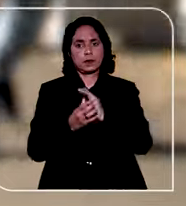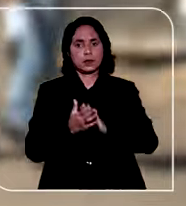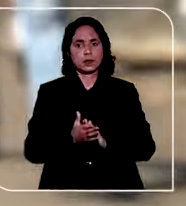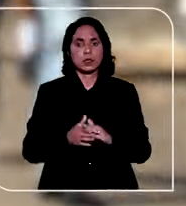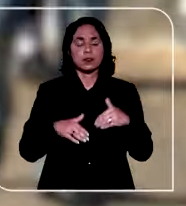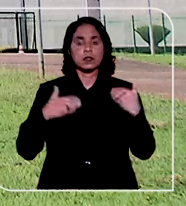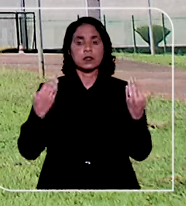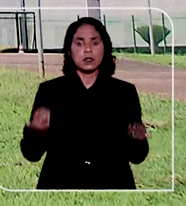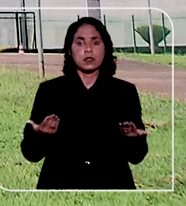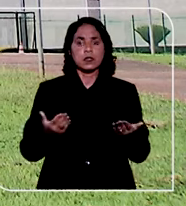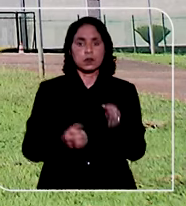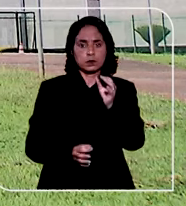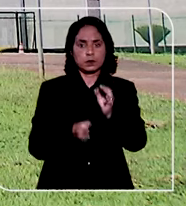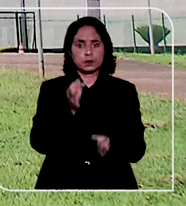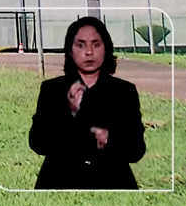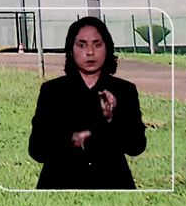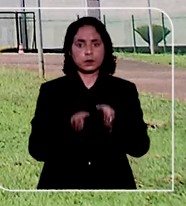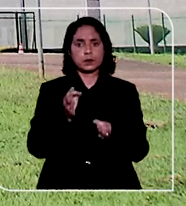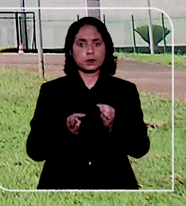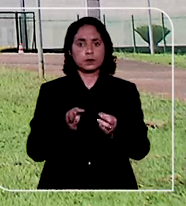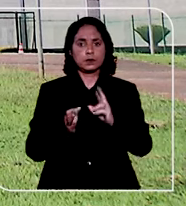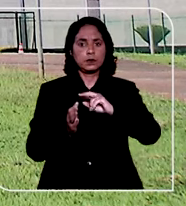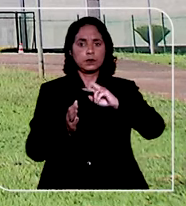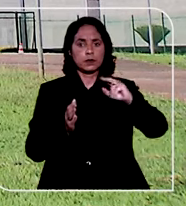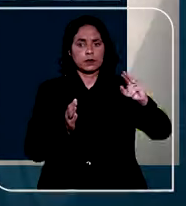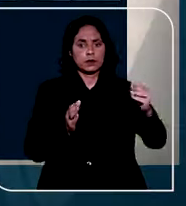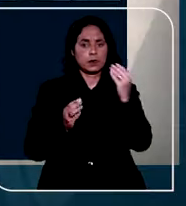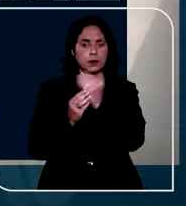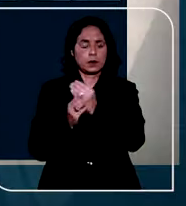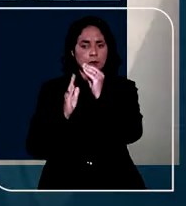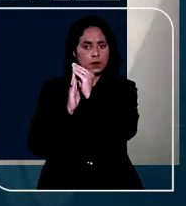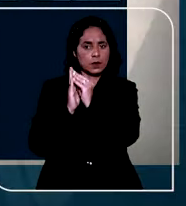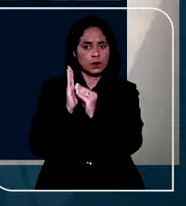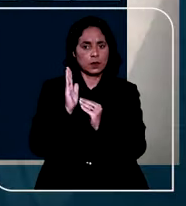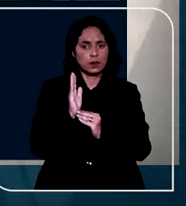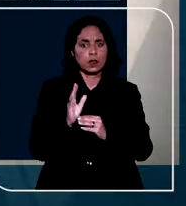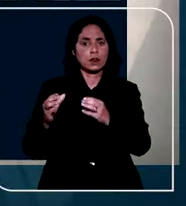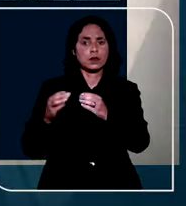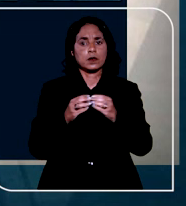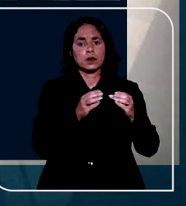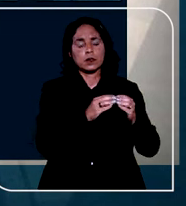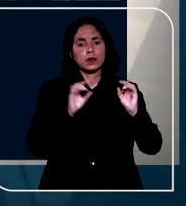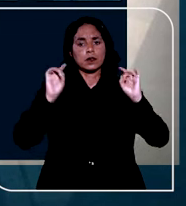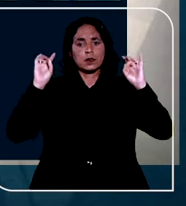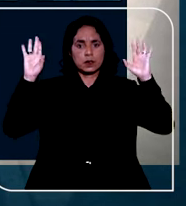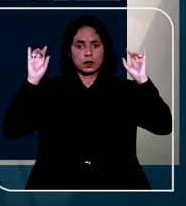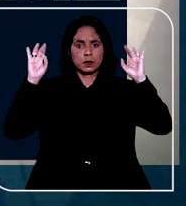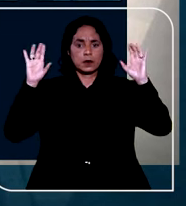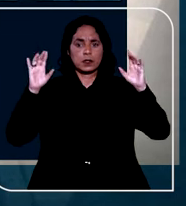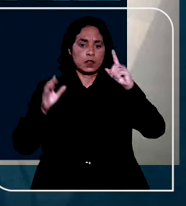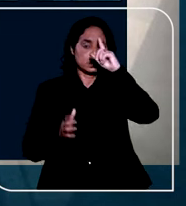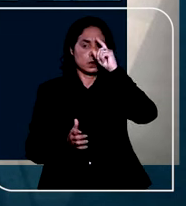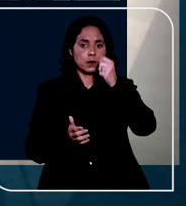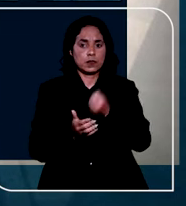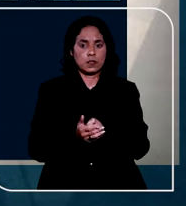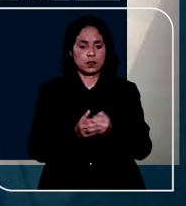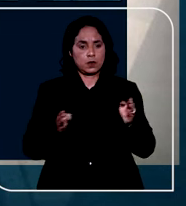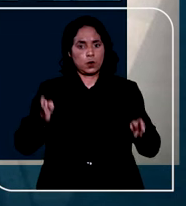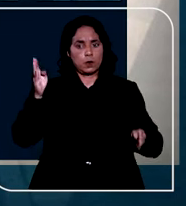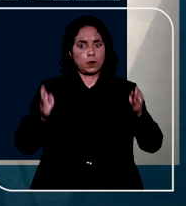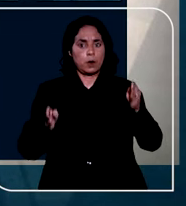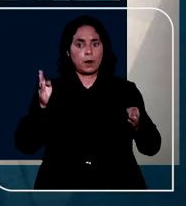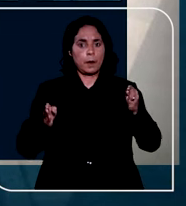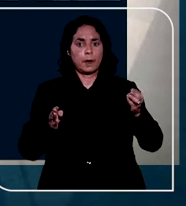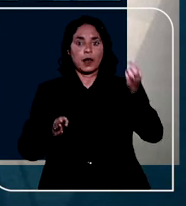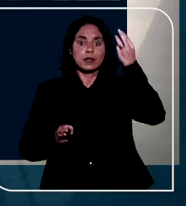circunstância em julgamento de embargos de divergência a corte especial do STJ estabeleceu que o prazo legal